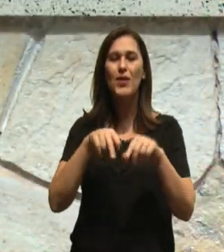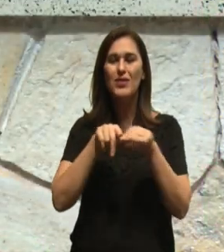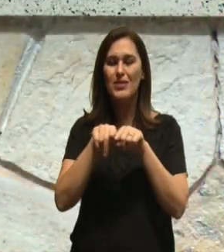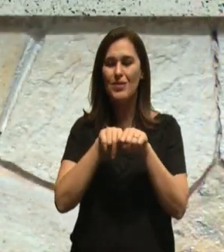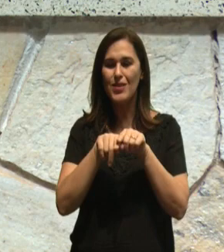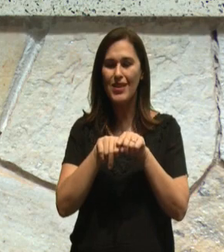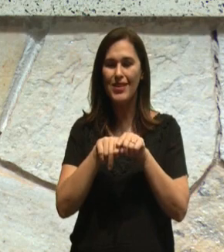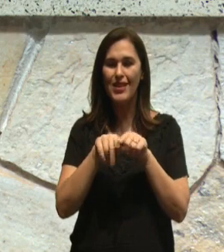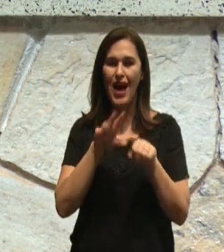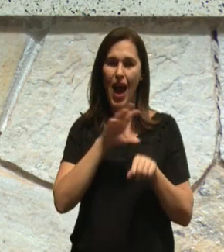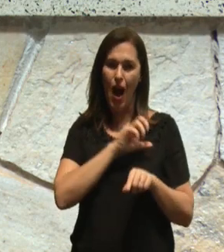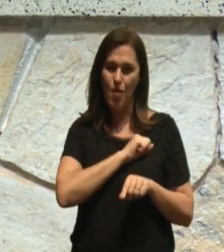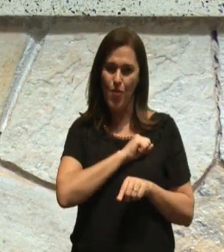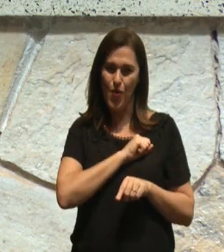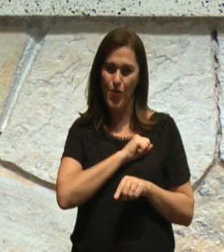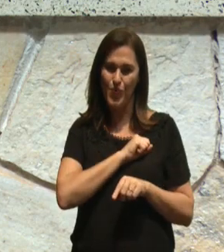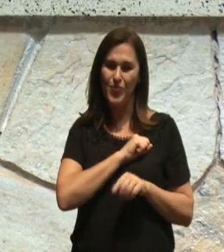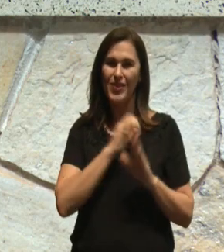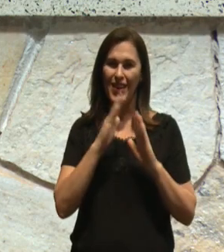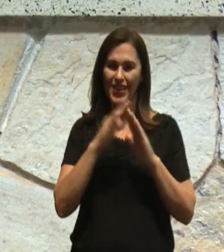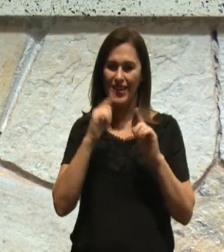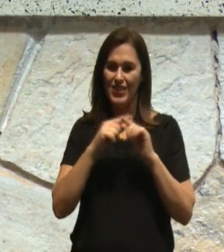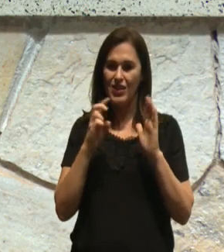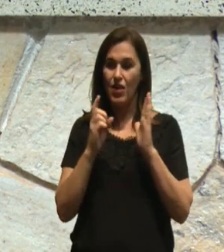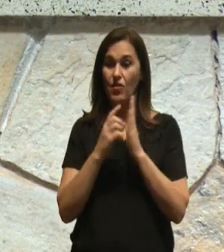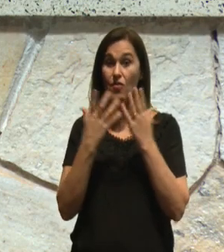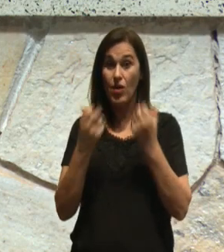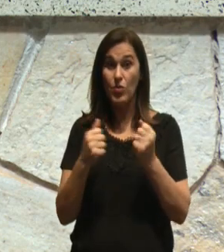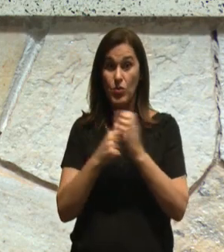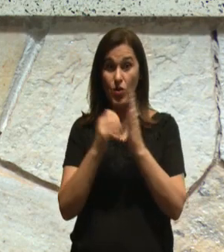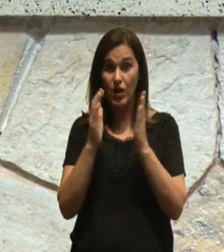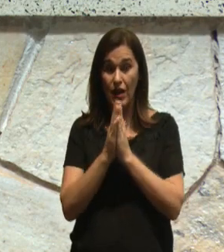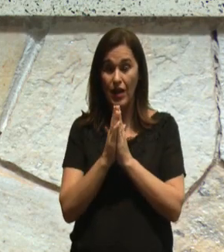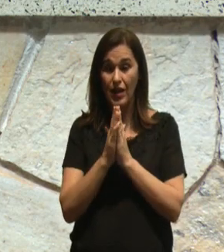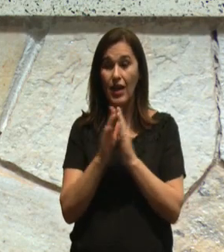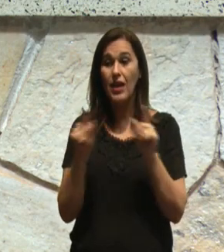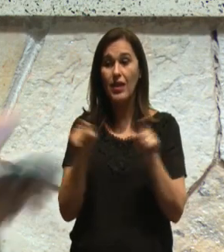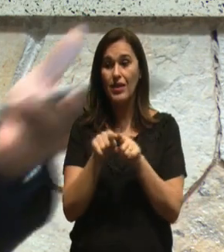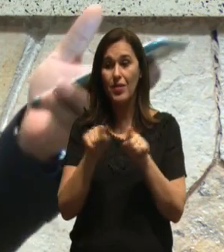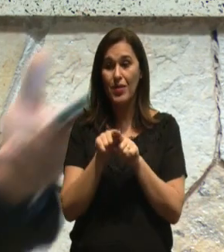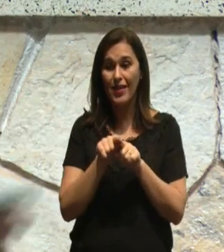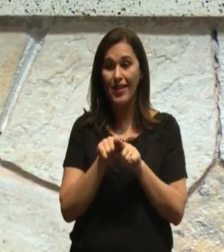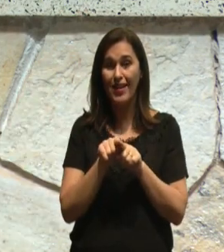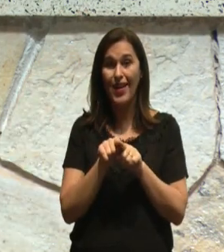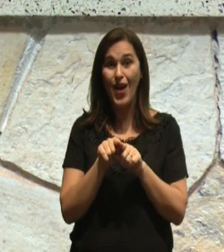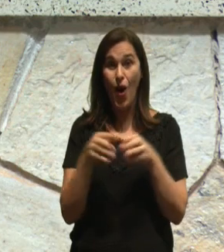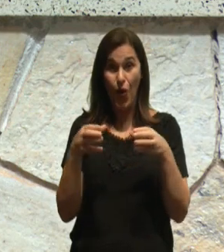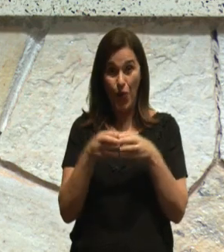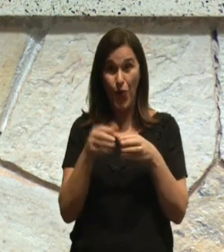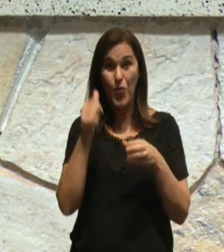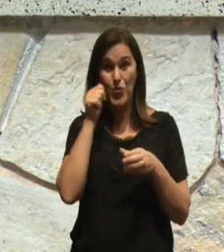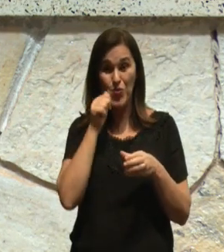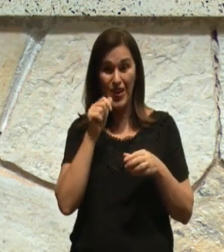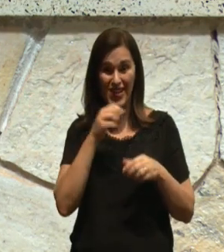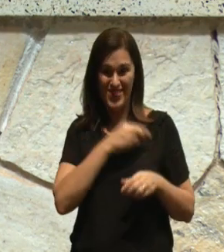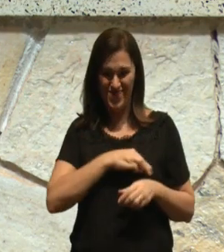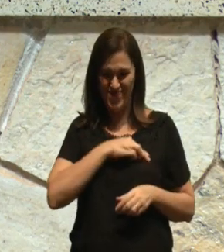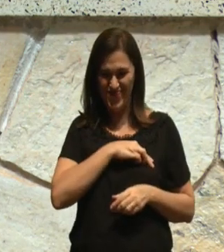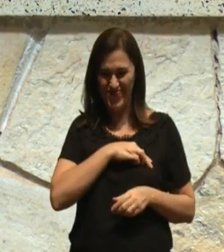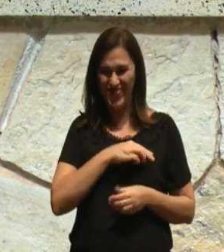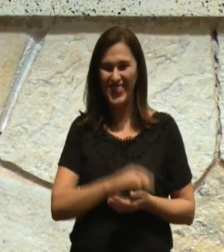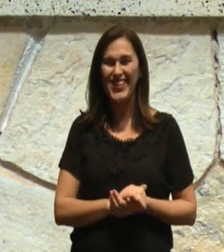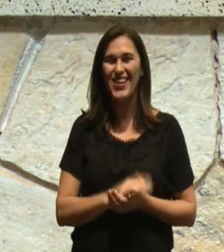da amada igreja do Salto. Nós vamos orar agora nesse instante, incluindo também a nossa querida organização missionária, a